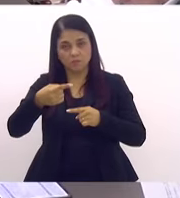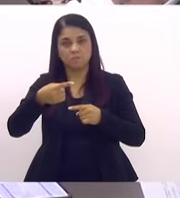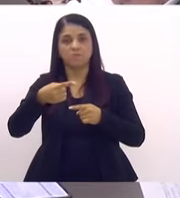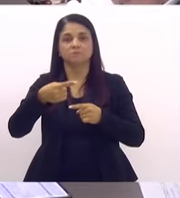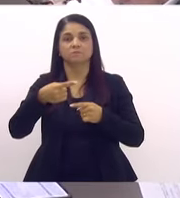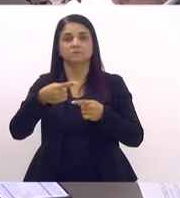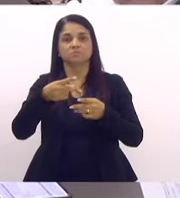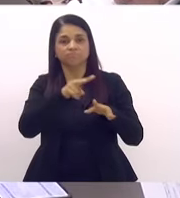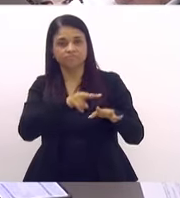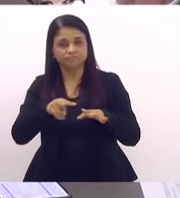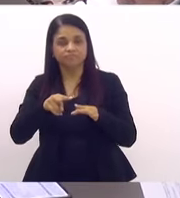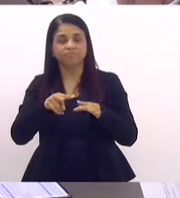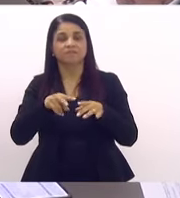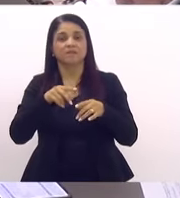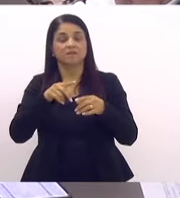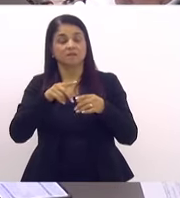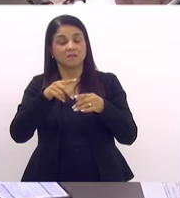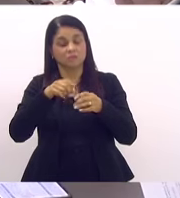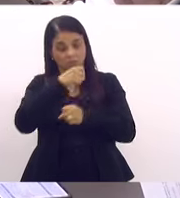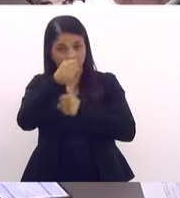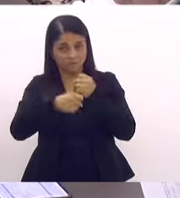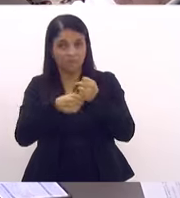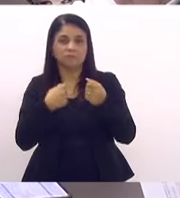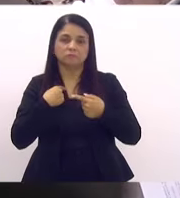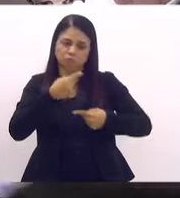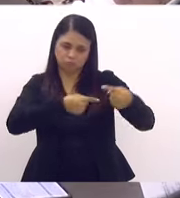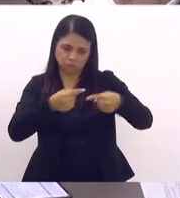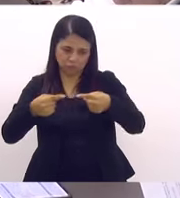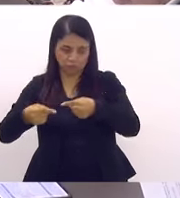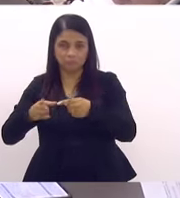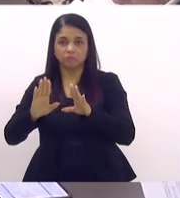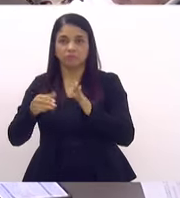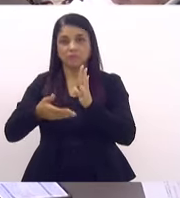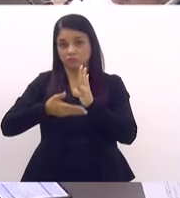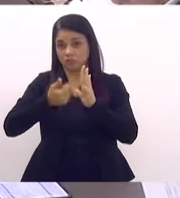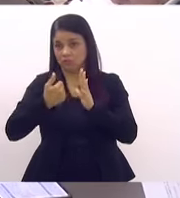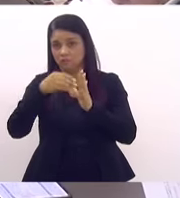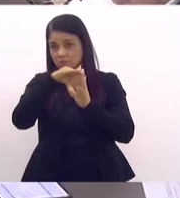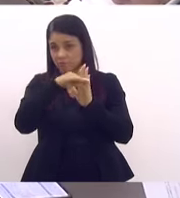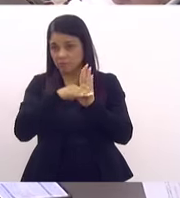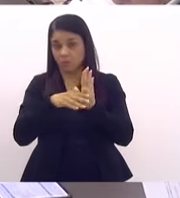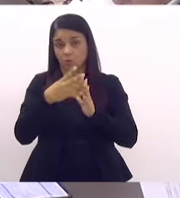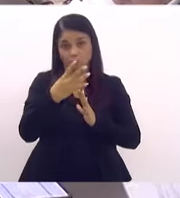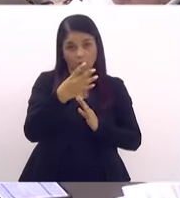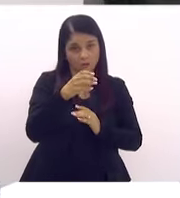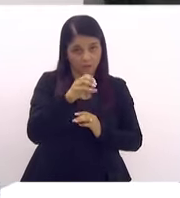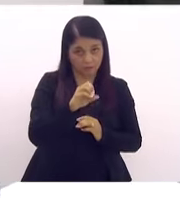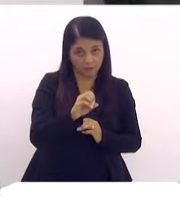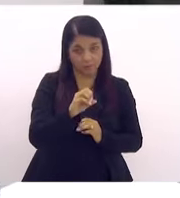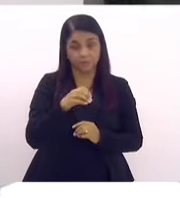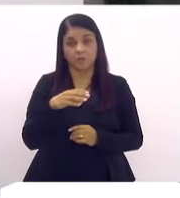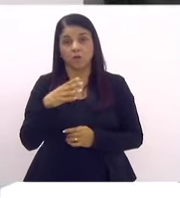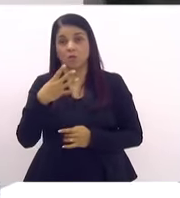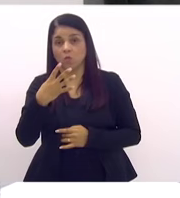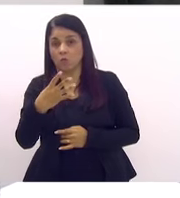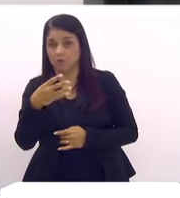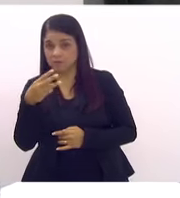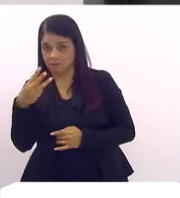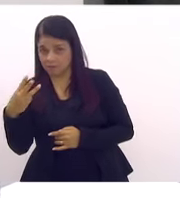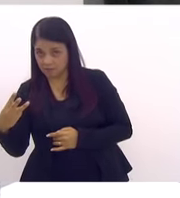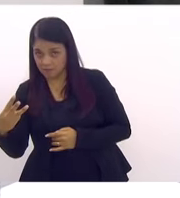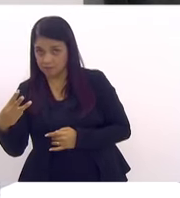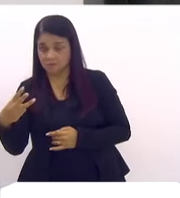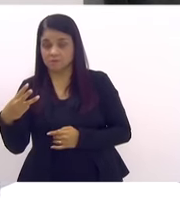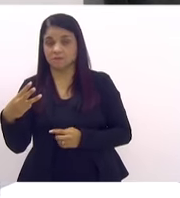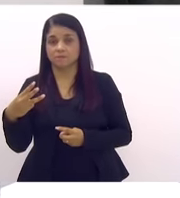bloco das constitucionalidades para que se promova a discussão. Então, retirados de pauta, 40... 43